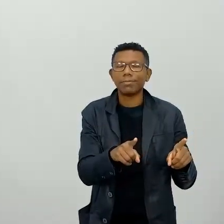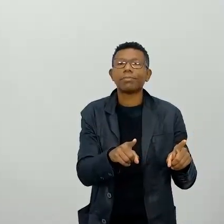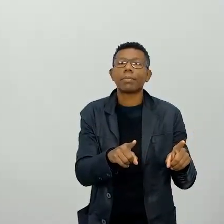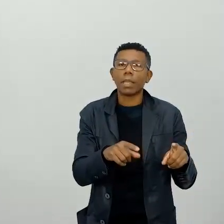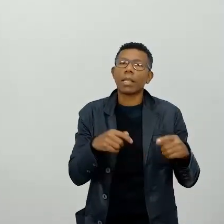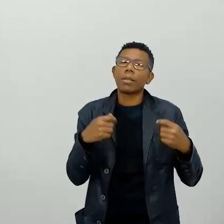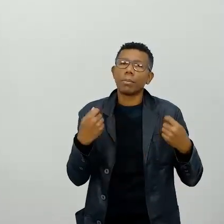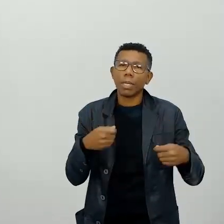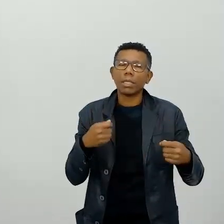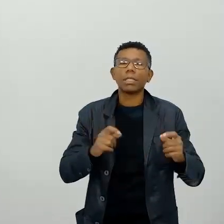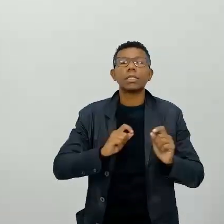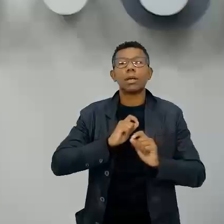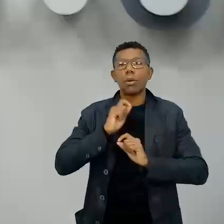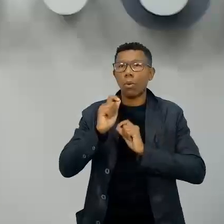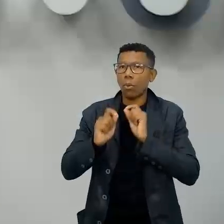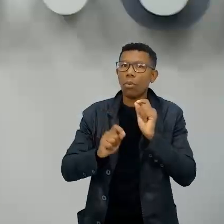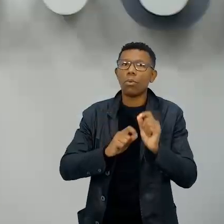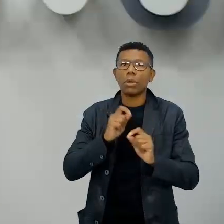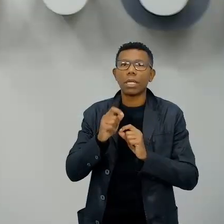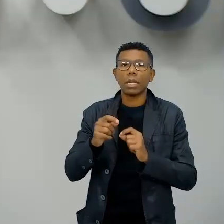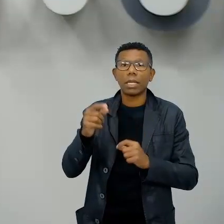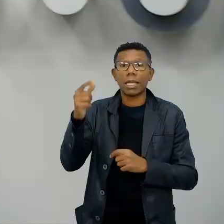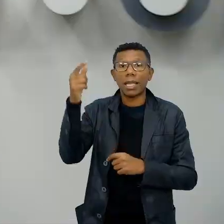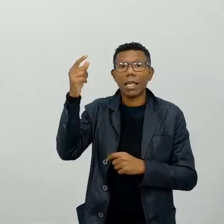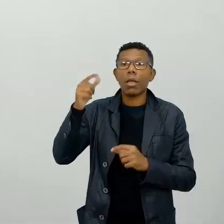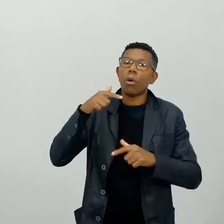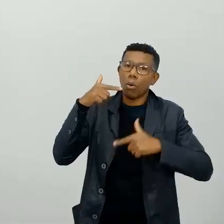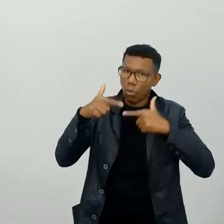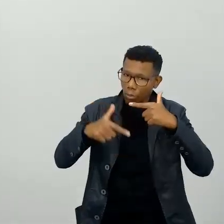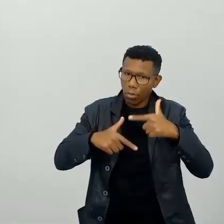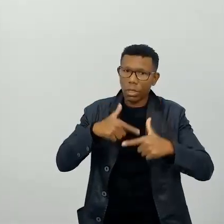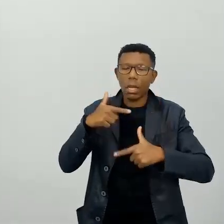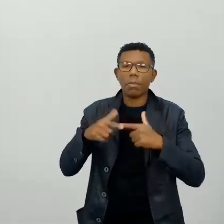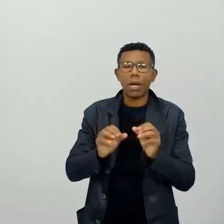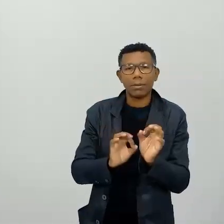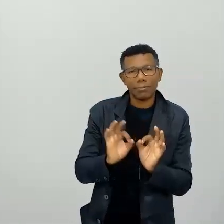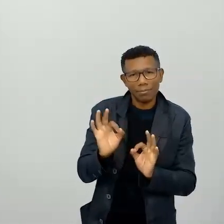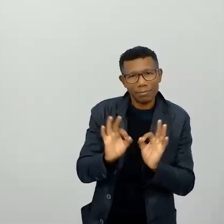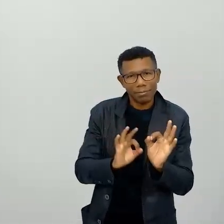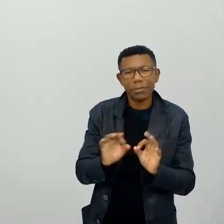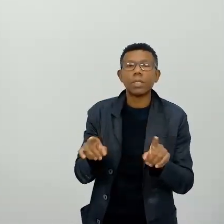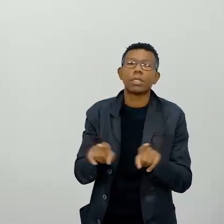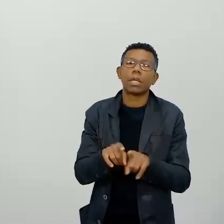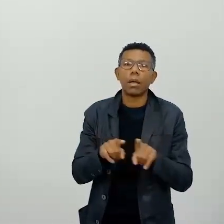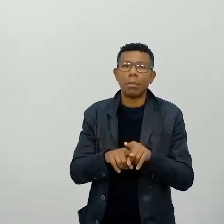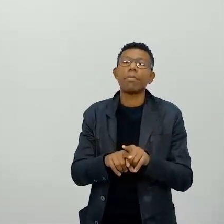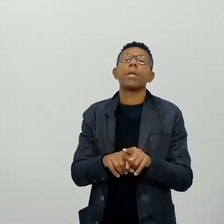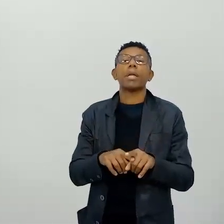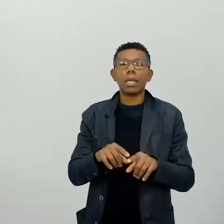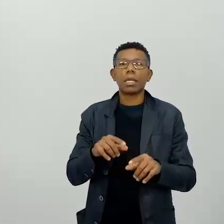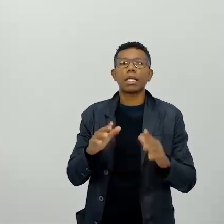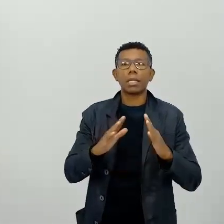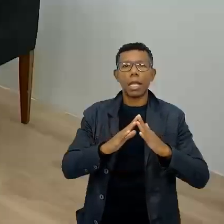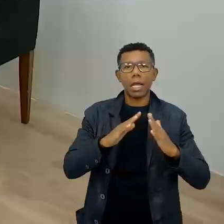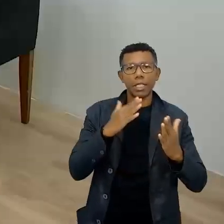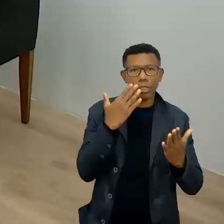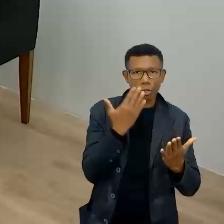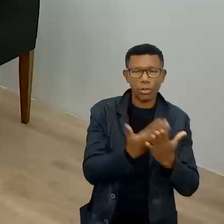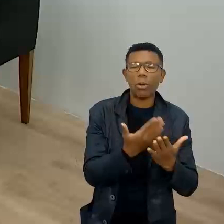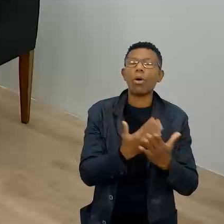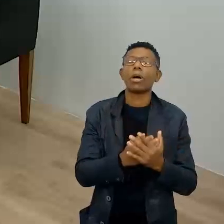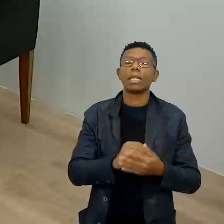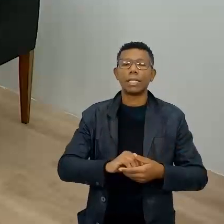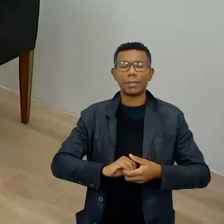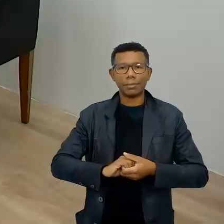precisa ter, de forma consciente, esse trabalho planejado e pensado nas nossas ações na escola.